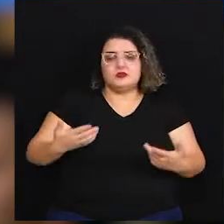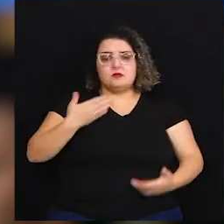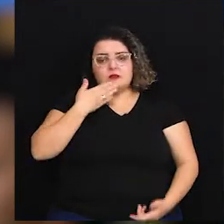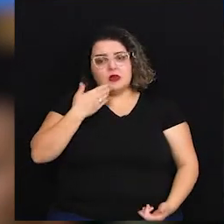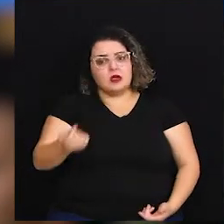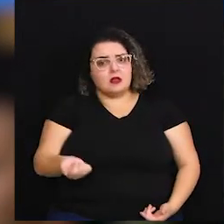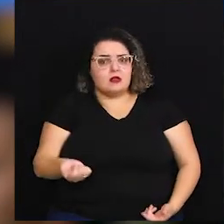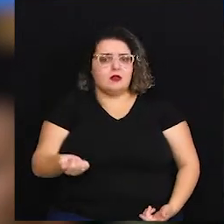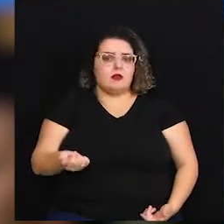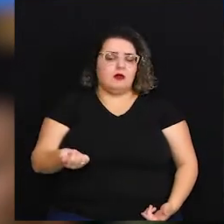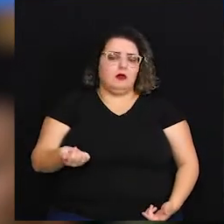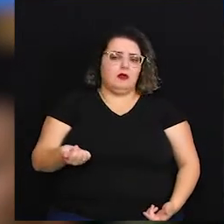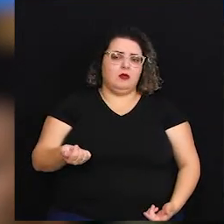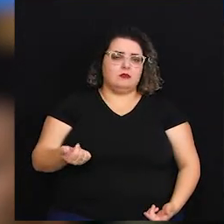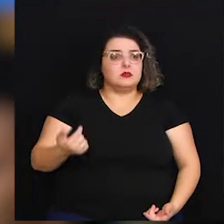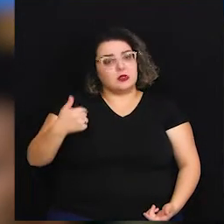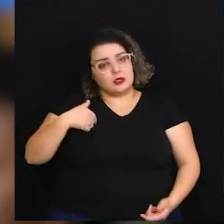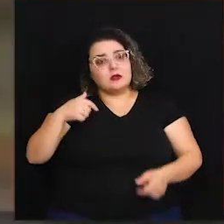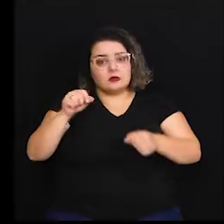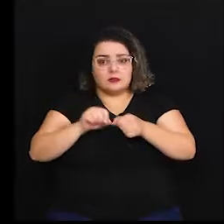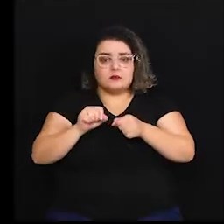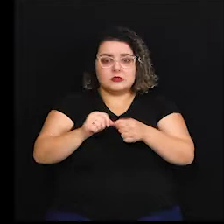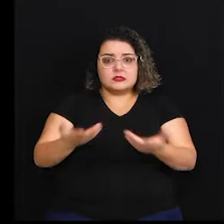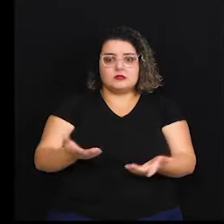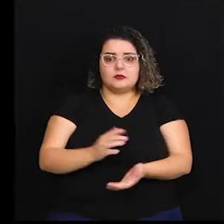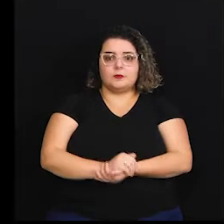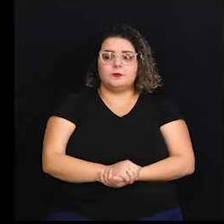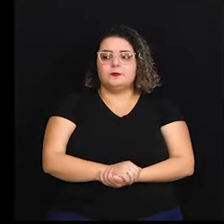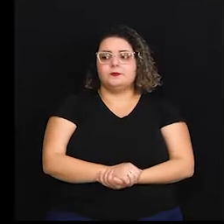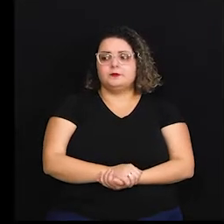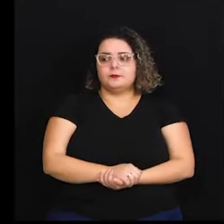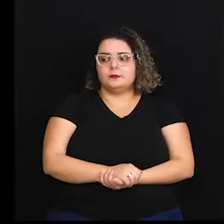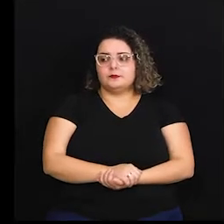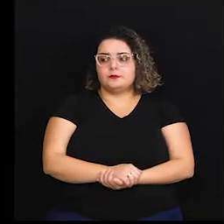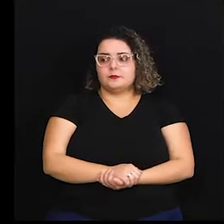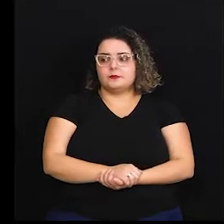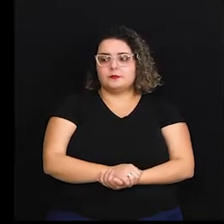nisso. Então, foi isso que eu fiz.